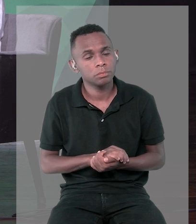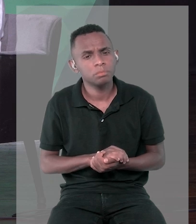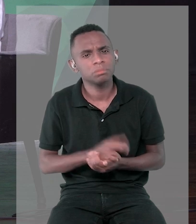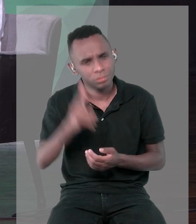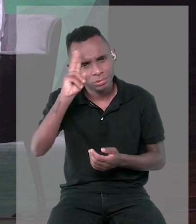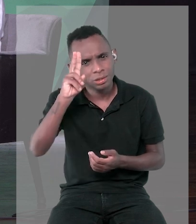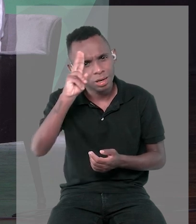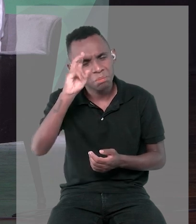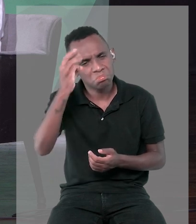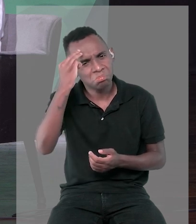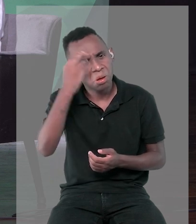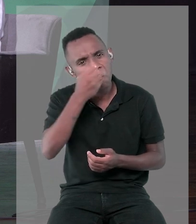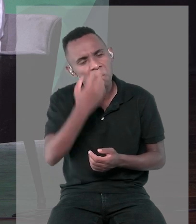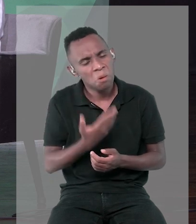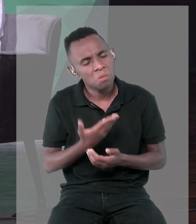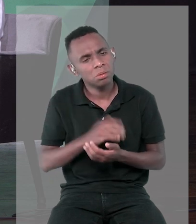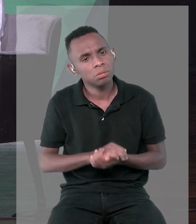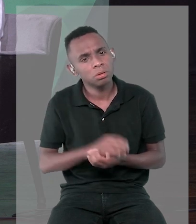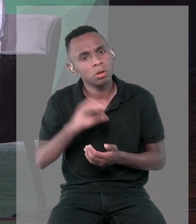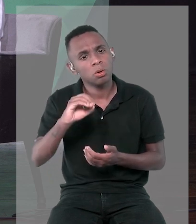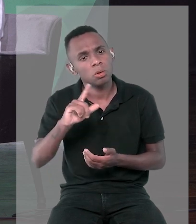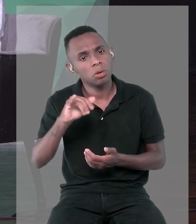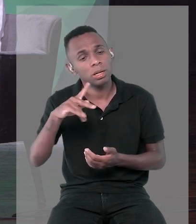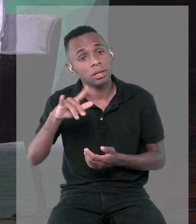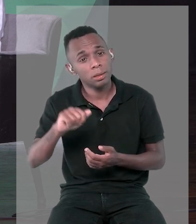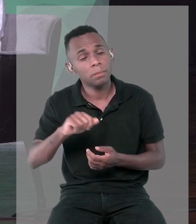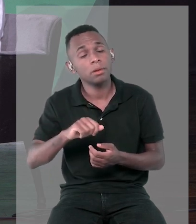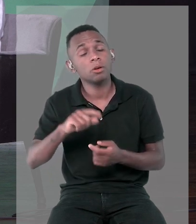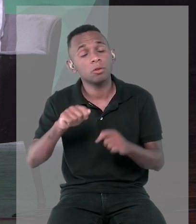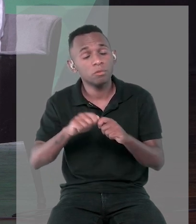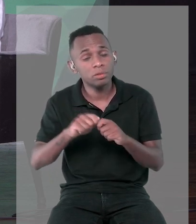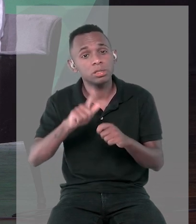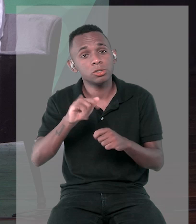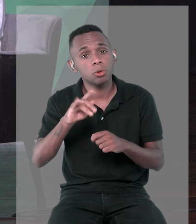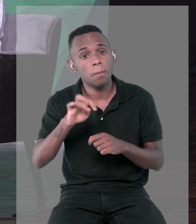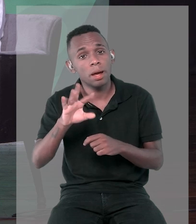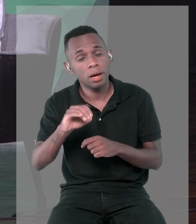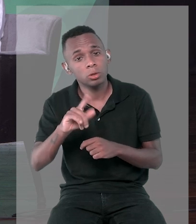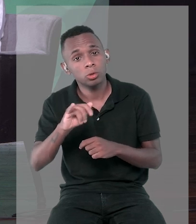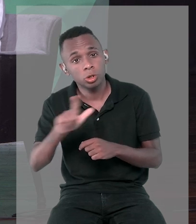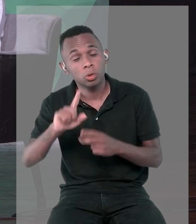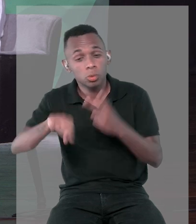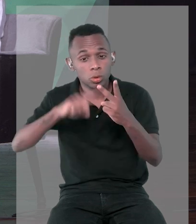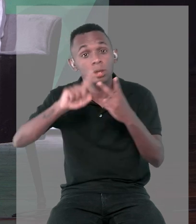Olímpia de memória, isso. Olímpia. Eu fiz o Gilberto Gil, depois você. Agora eu